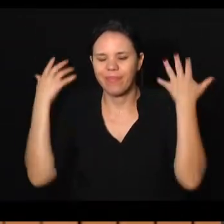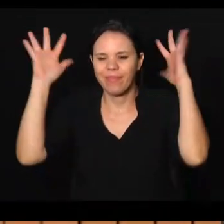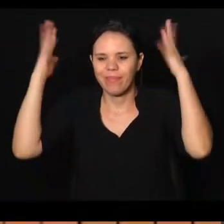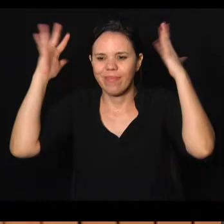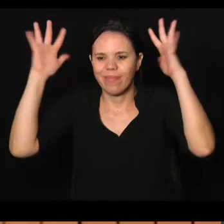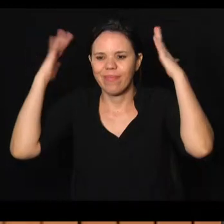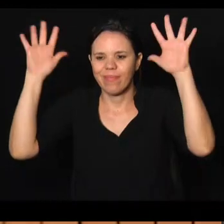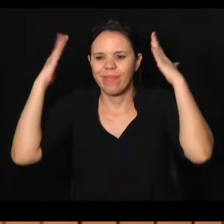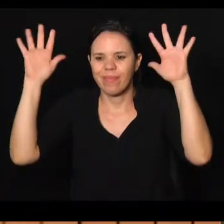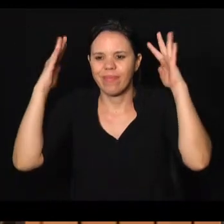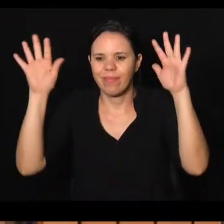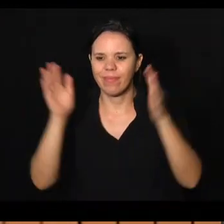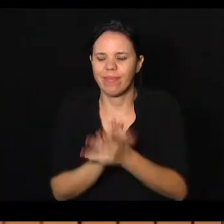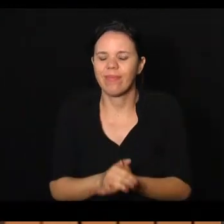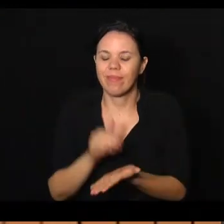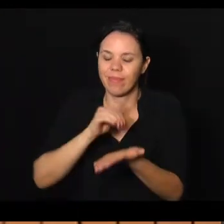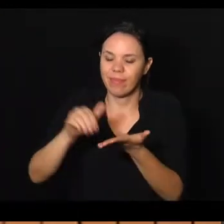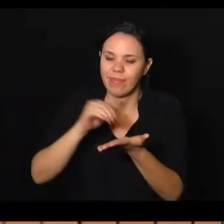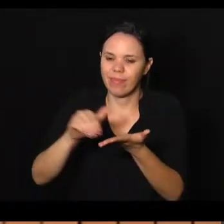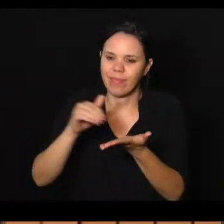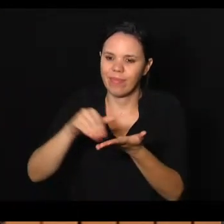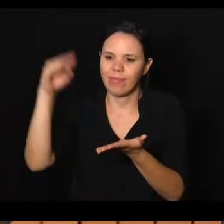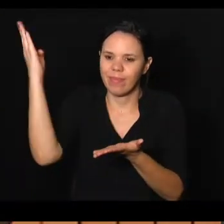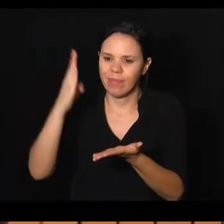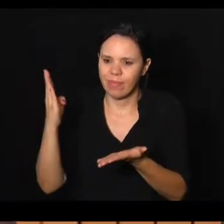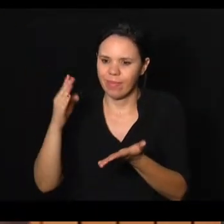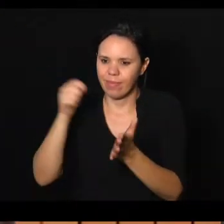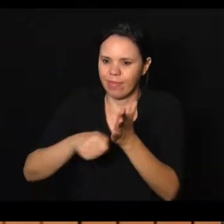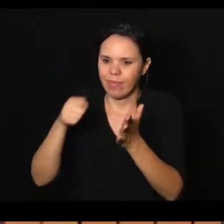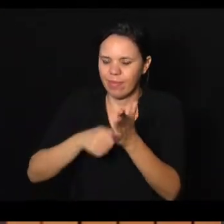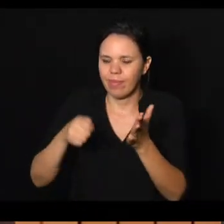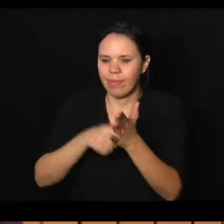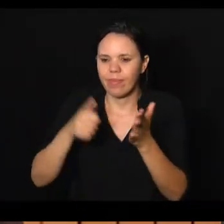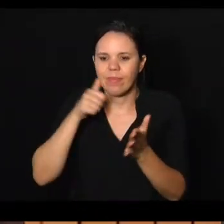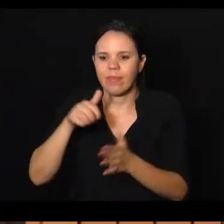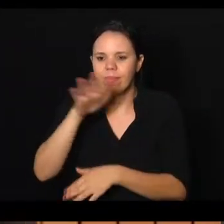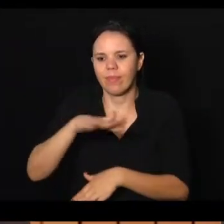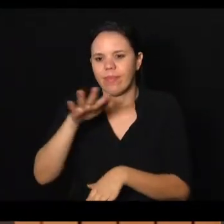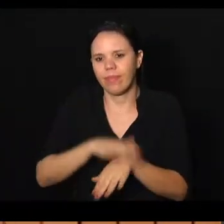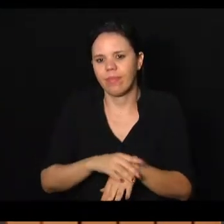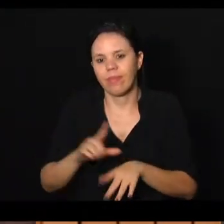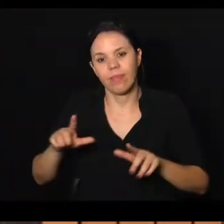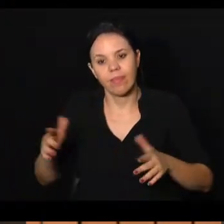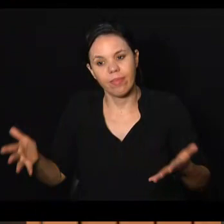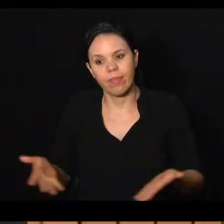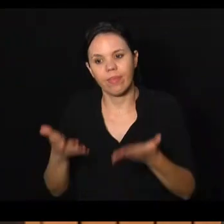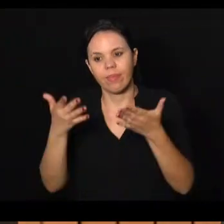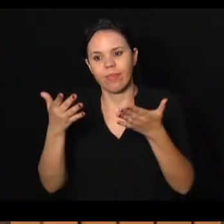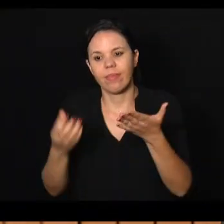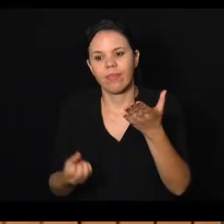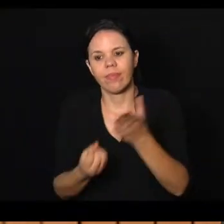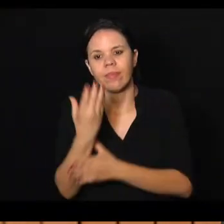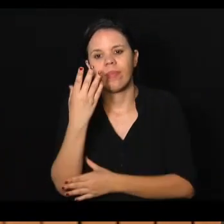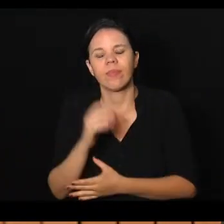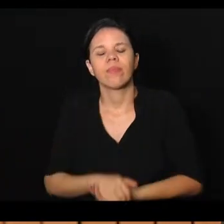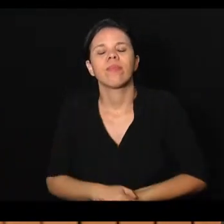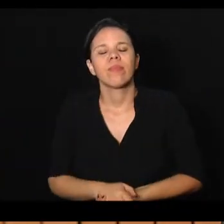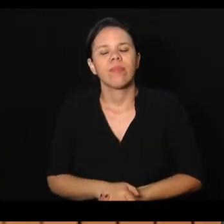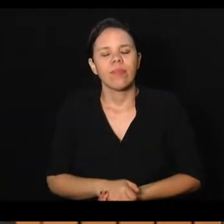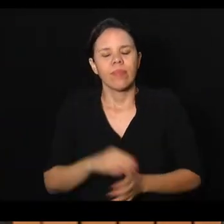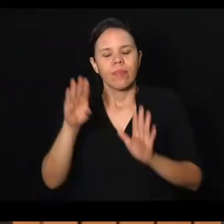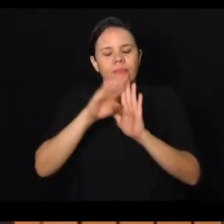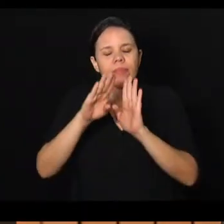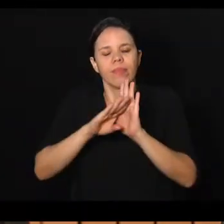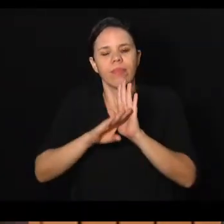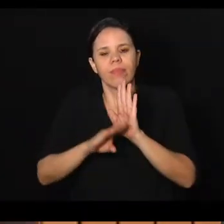A Secretaria Nacional de Proteção de Políticas Públicas para Mulheres está lançando o